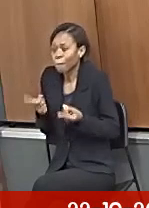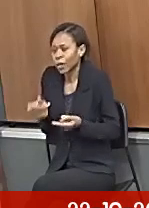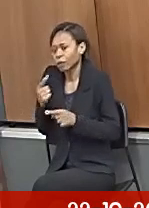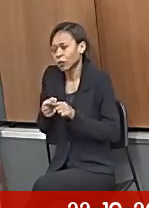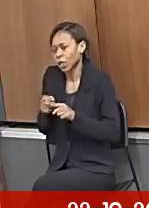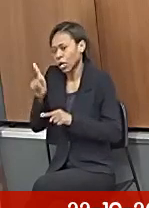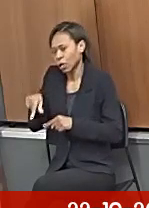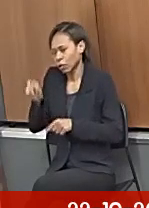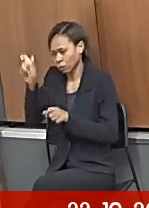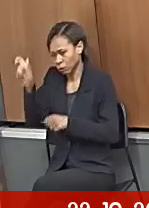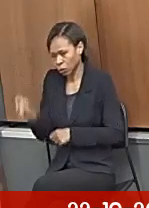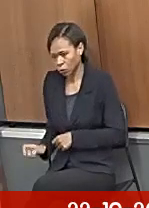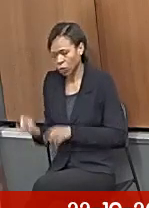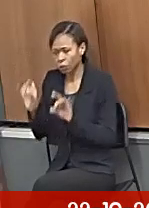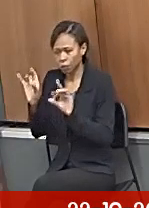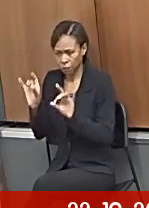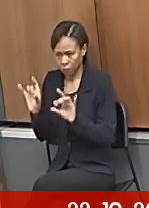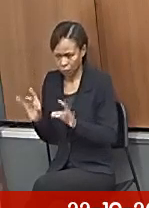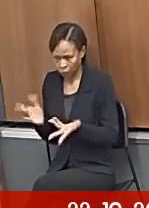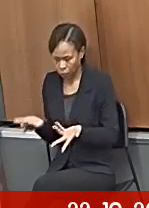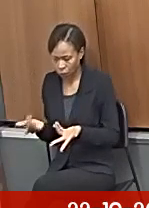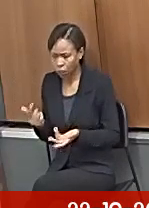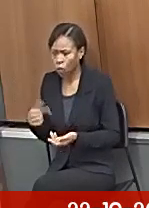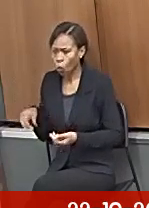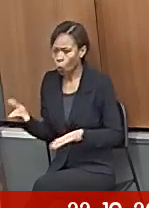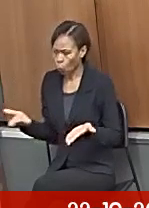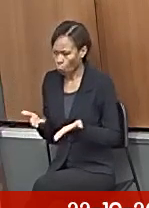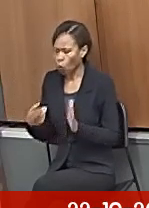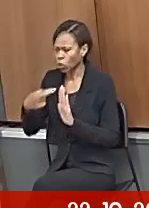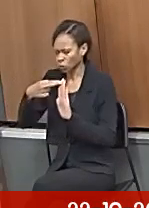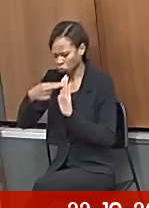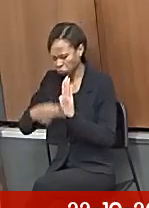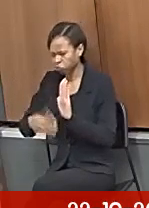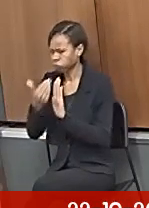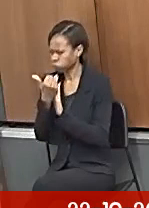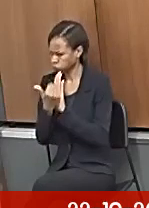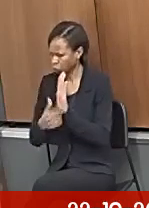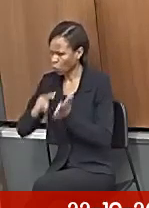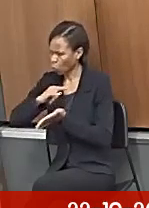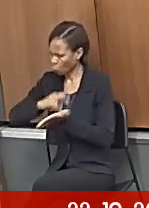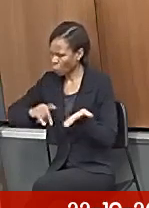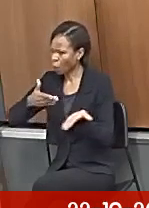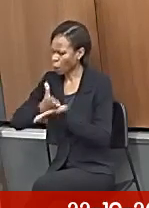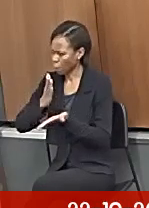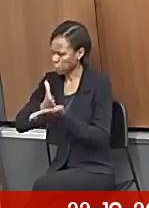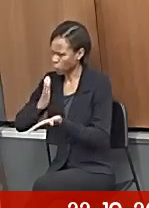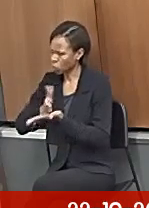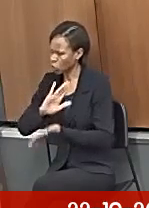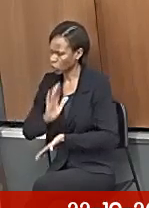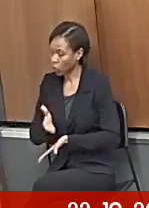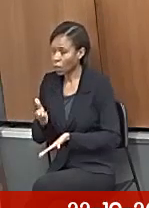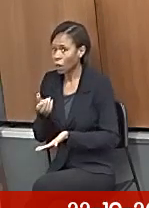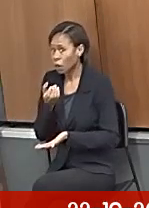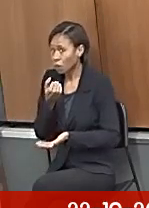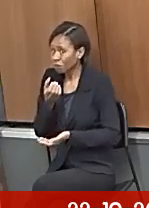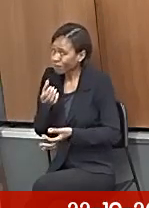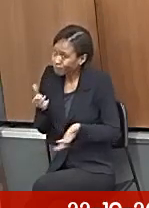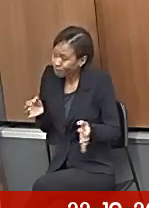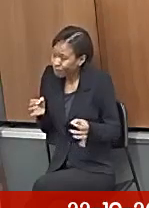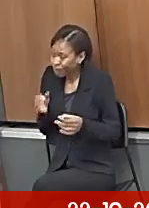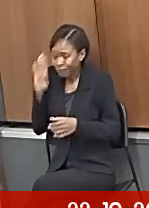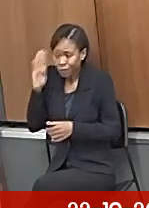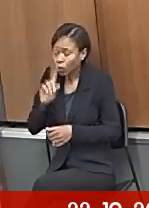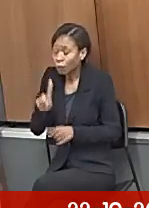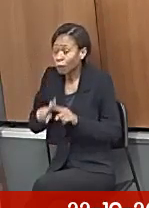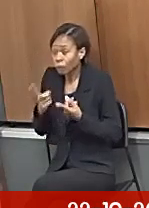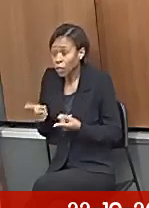Então, eu acho que nós saímos daqui hoje com alguns requerimentos aprovados, não é o bastante, mas é uma chama levantada, e nós não